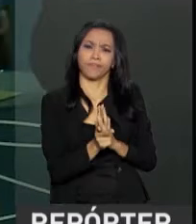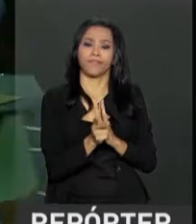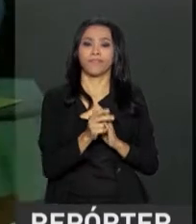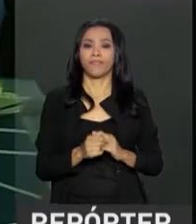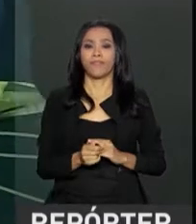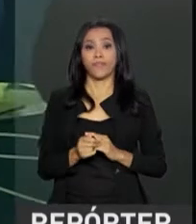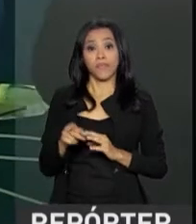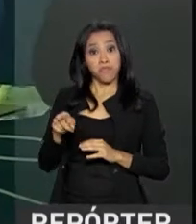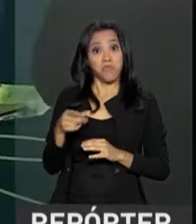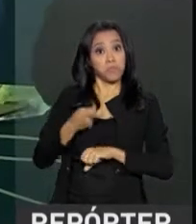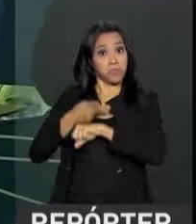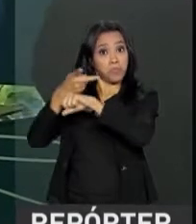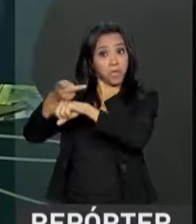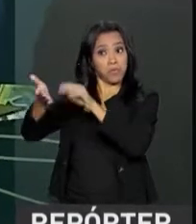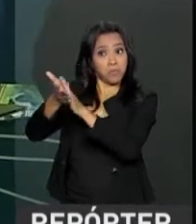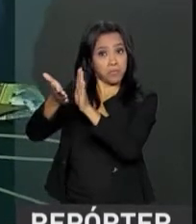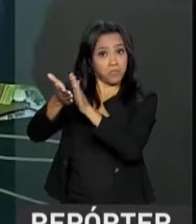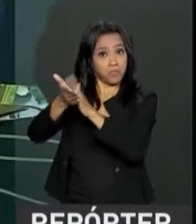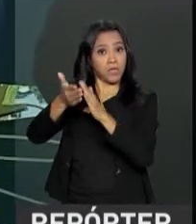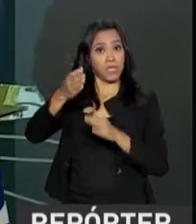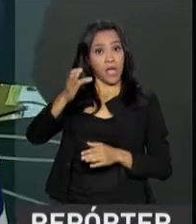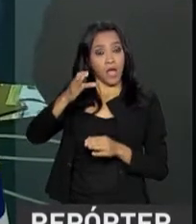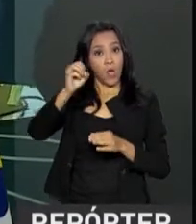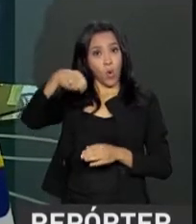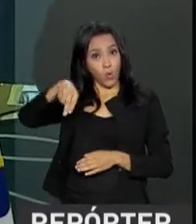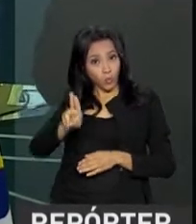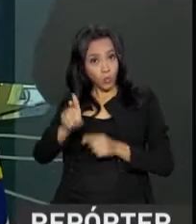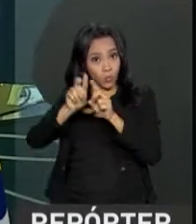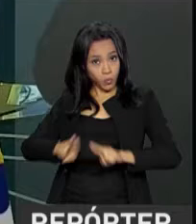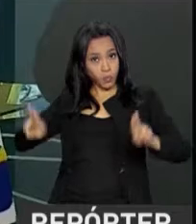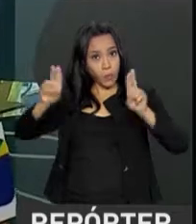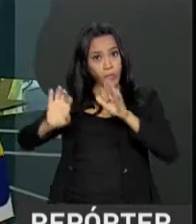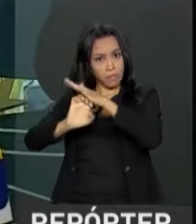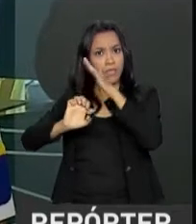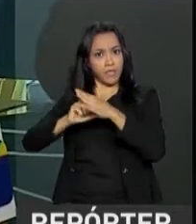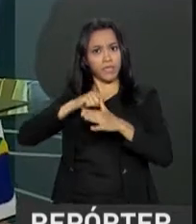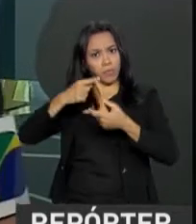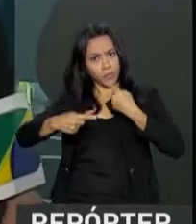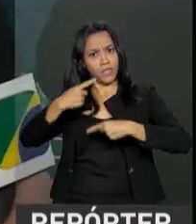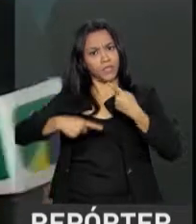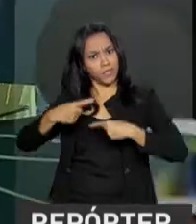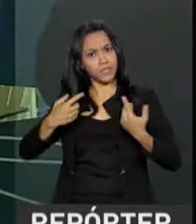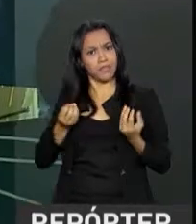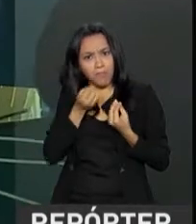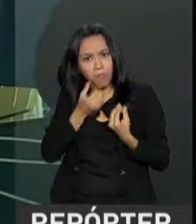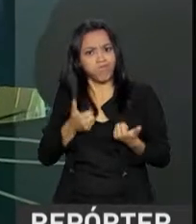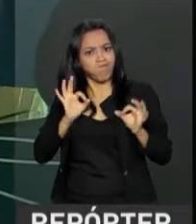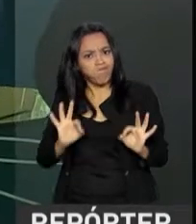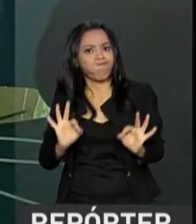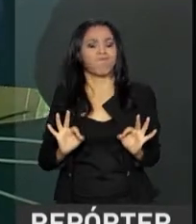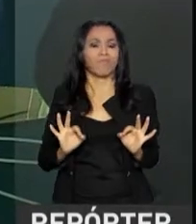reconhecida com o prêmio da onu de empresa que tem melhor política de gestão de recursos hídricos como isso é possível